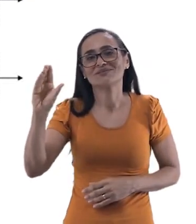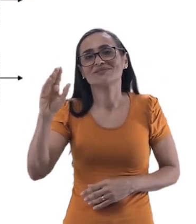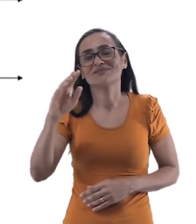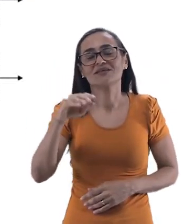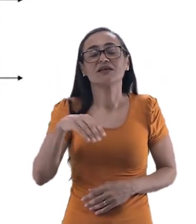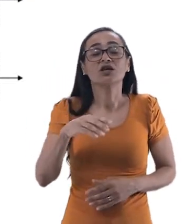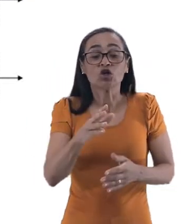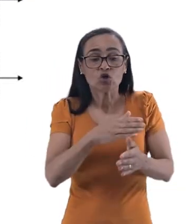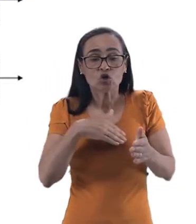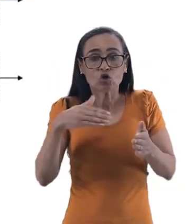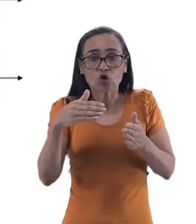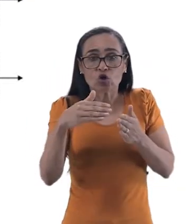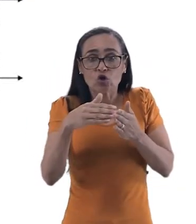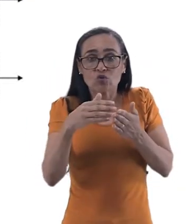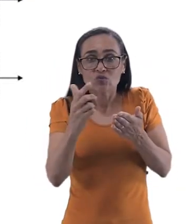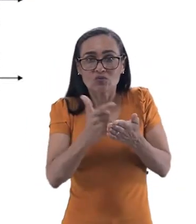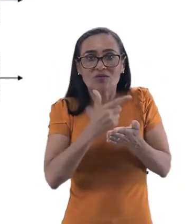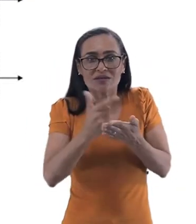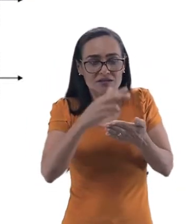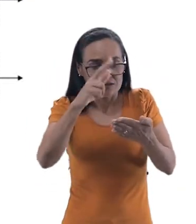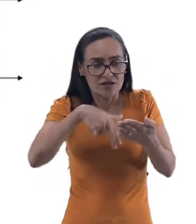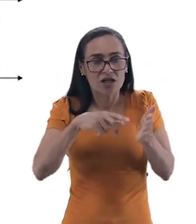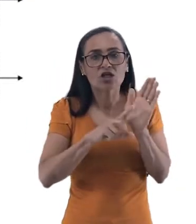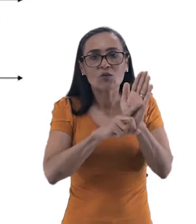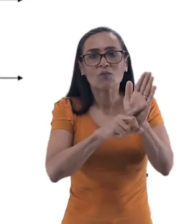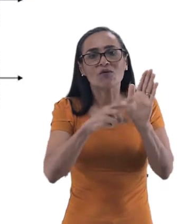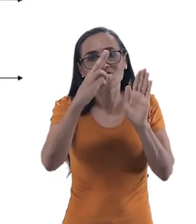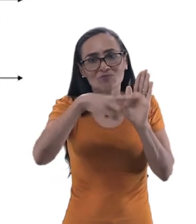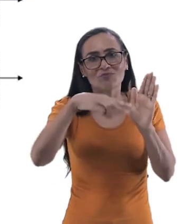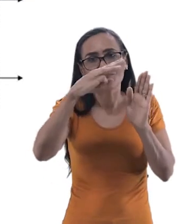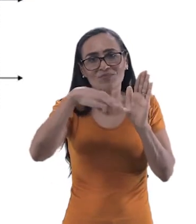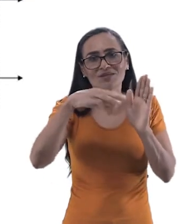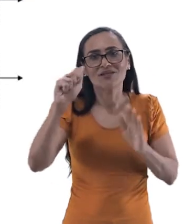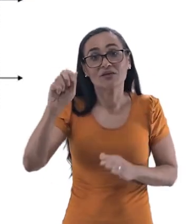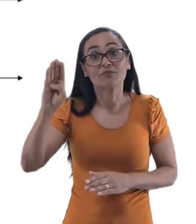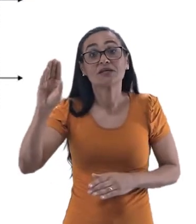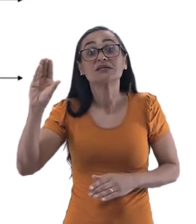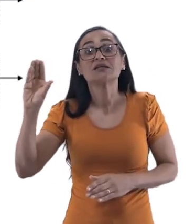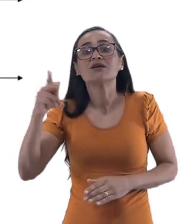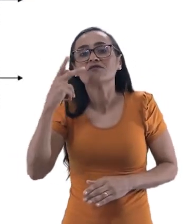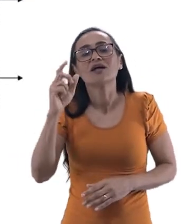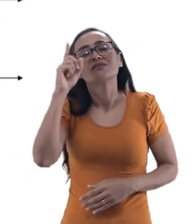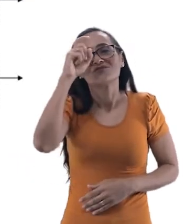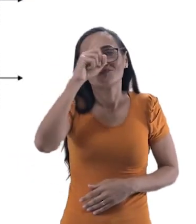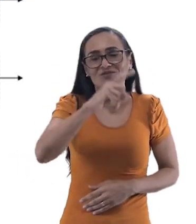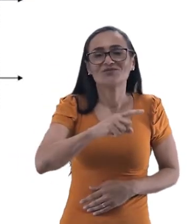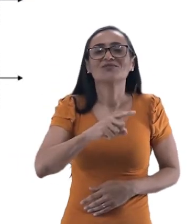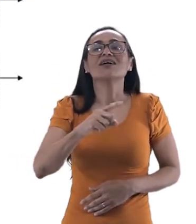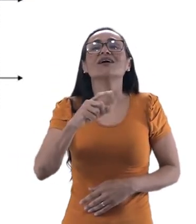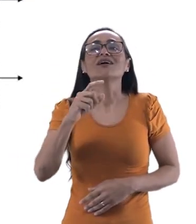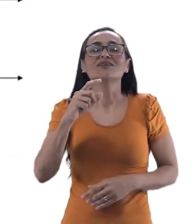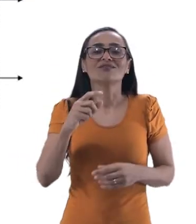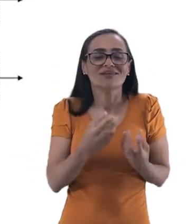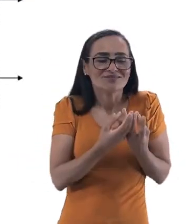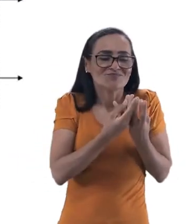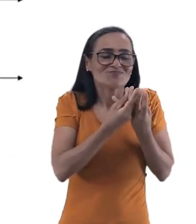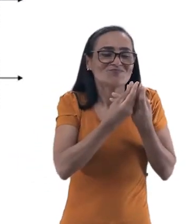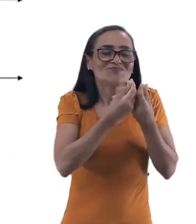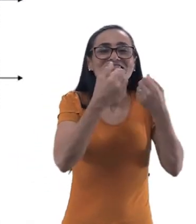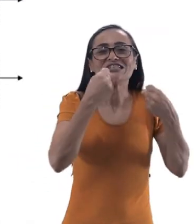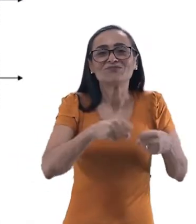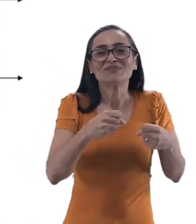método ABC. Toda a literatura que trata do método de custeio ABC fala dessa dificuldade deste